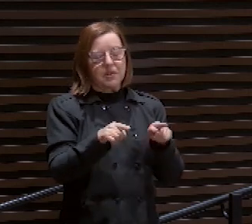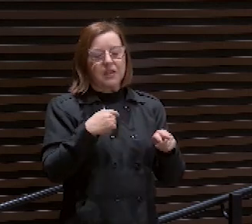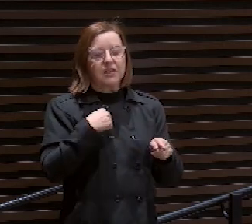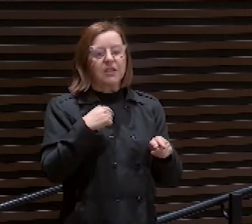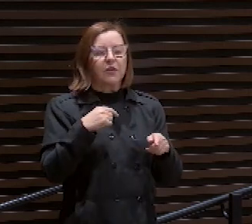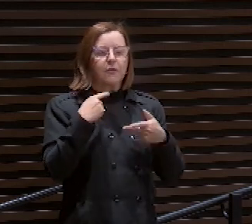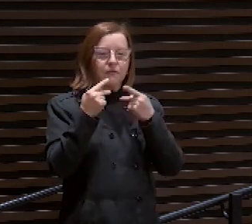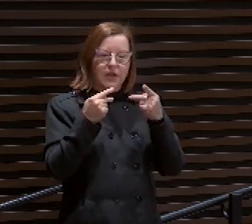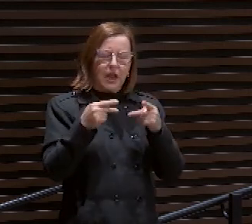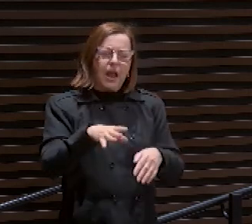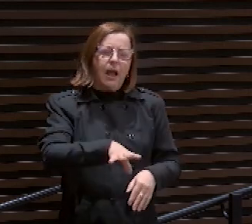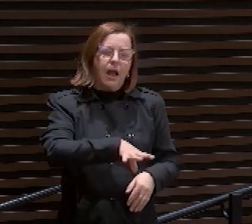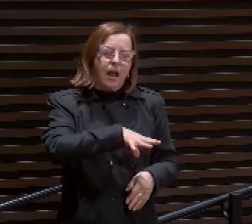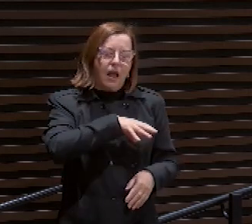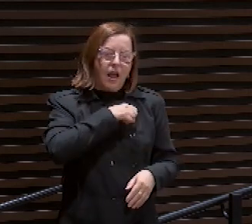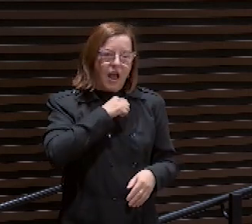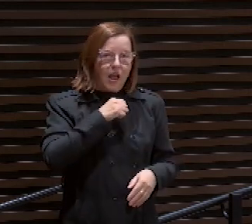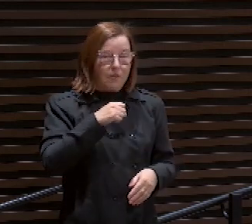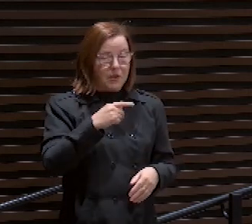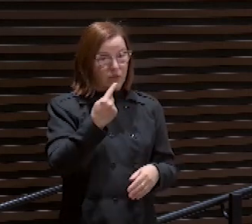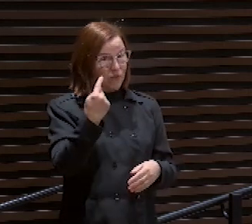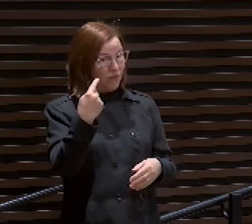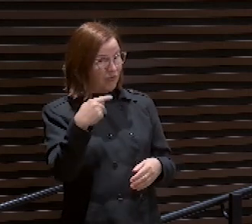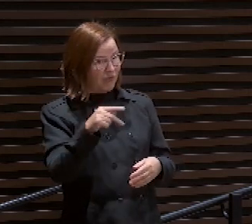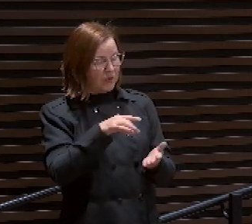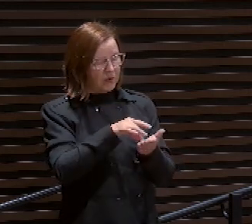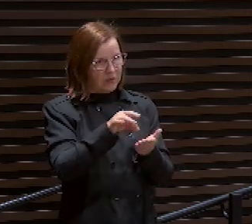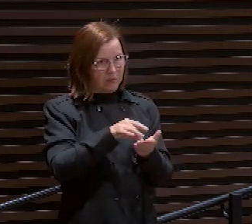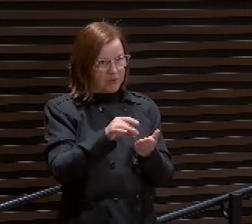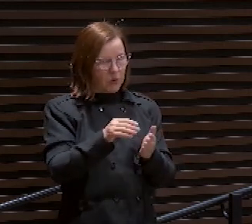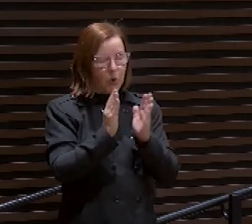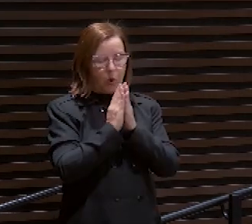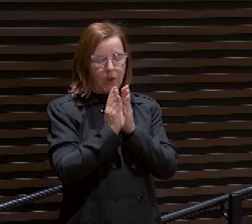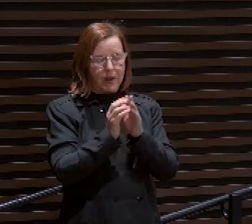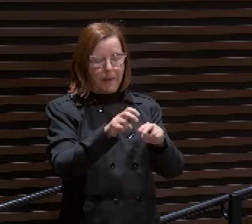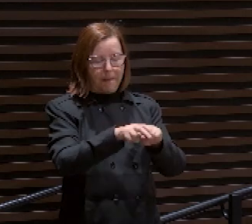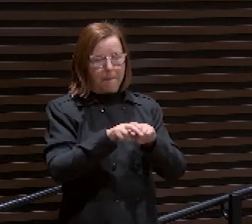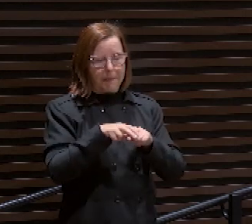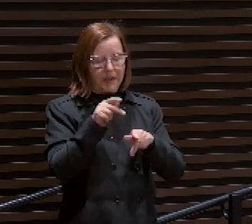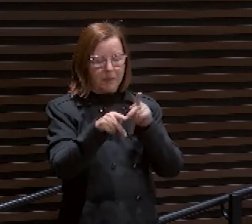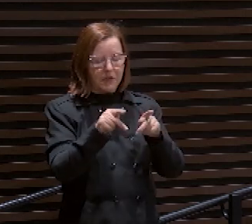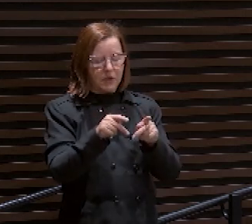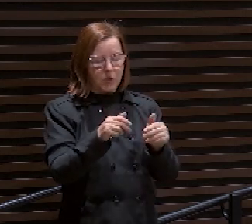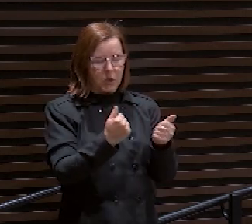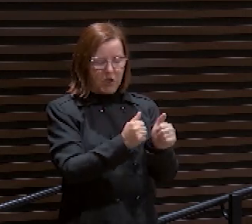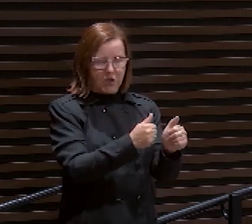vossos inimigos e orai pelos que vos perseguem. Então, muitos aqui,